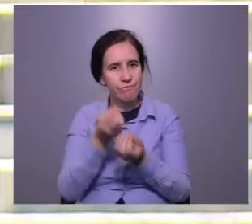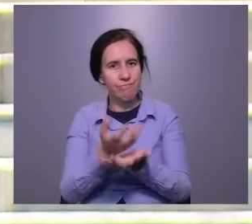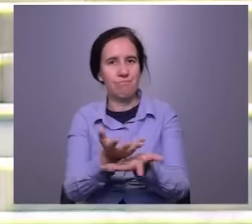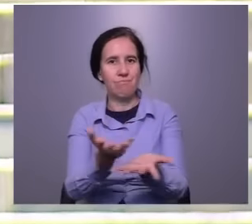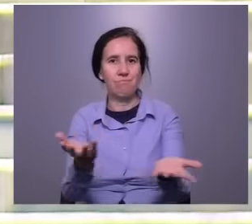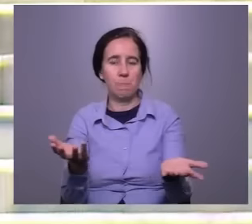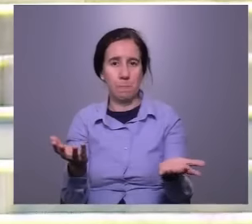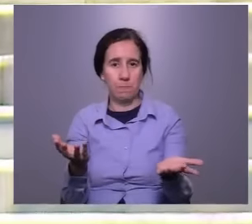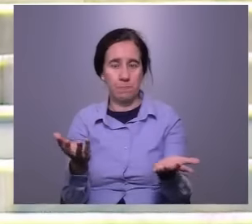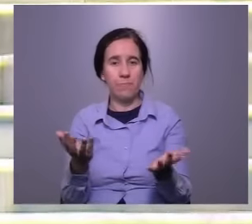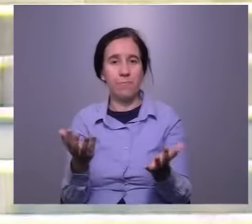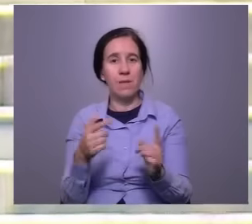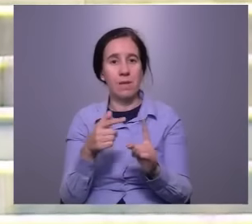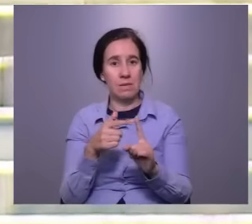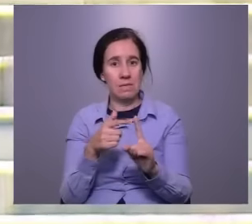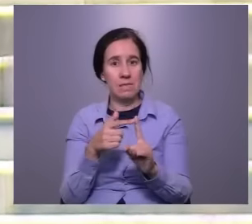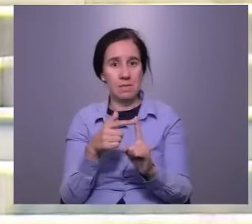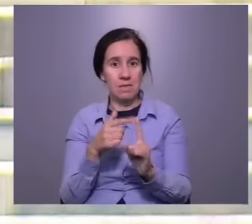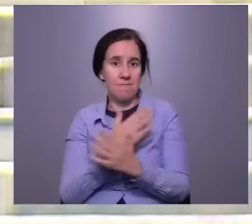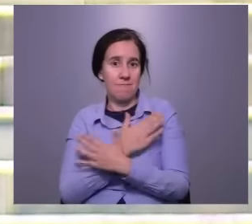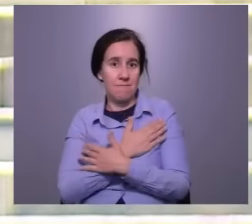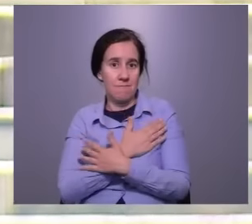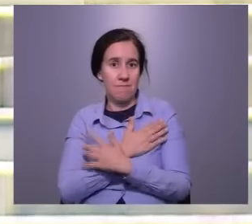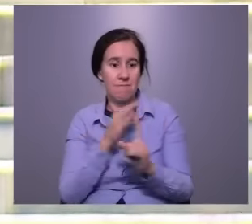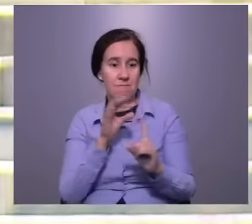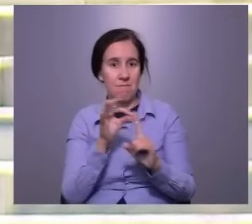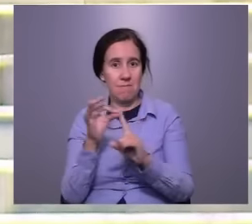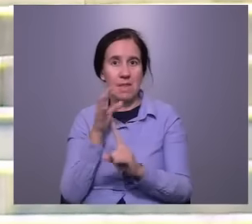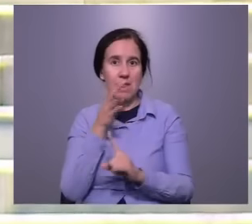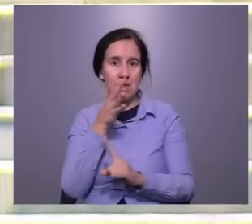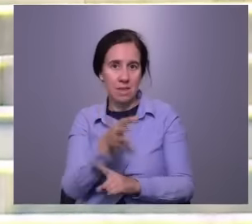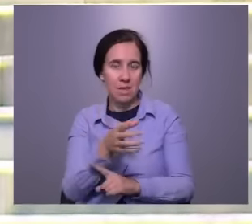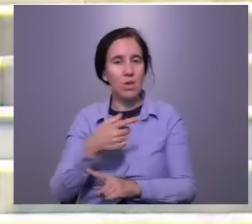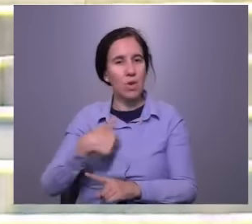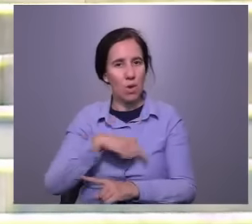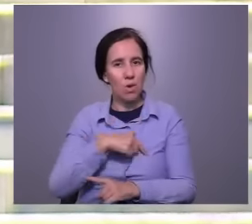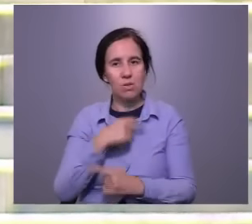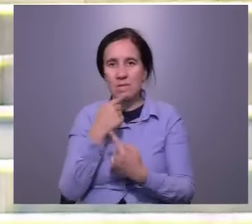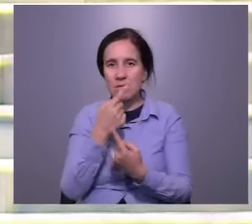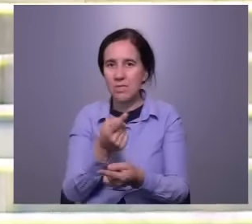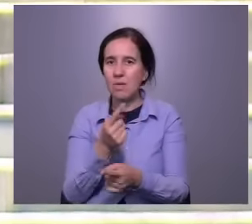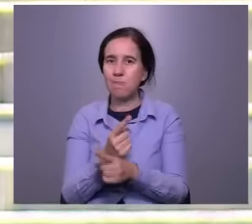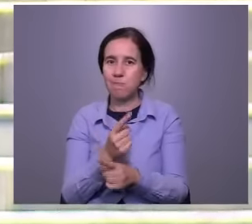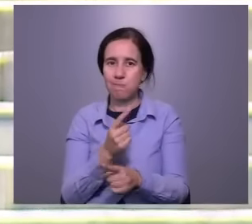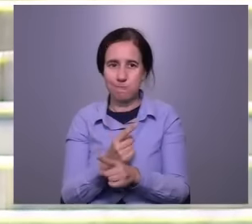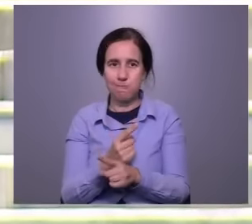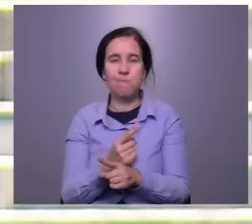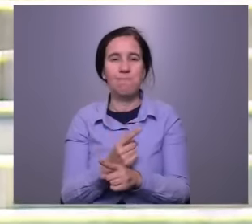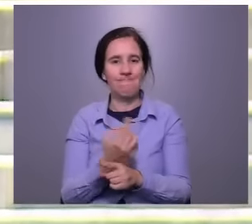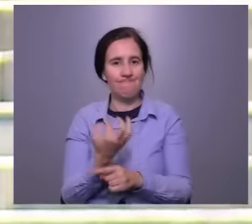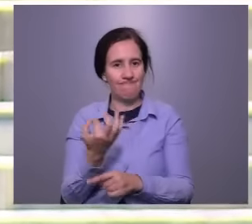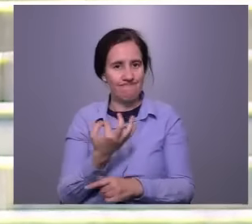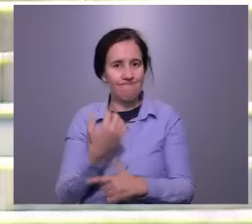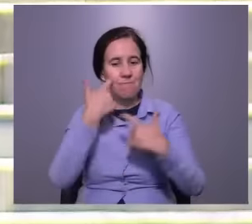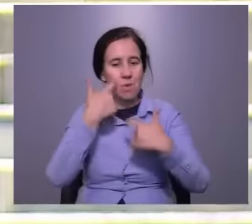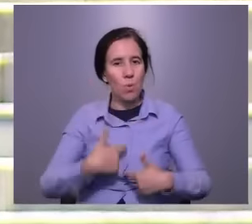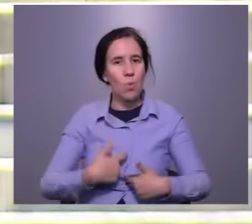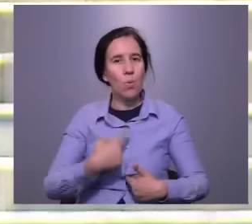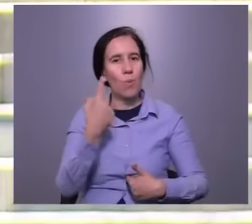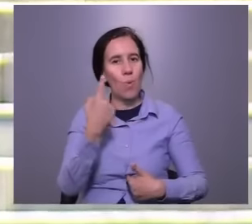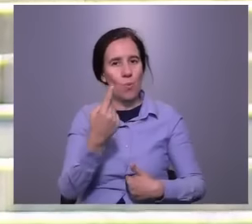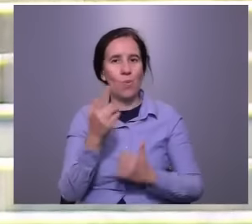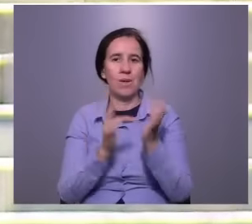Aqui, neste lugar, comungando do corpo de Cristo, exprimimos claramente esta